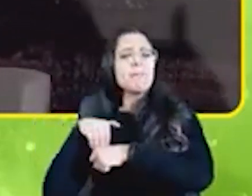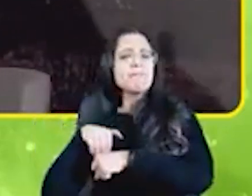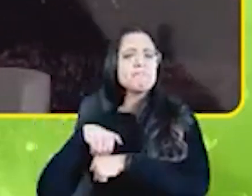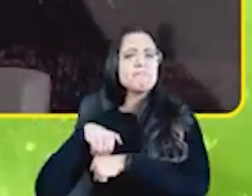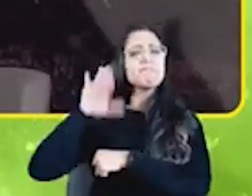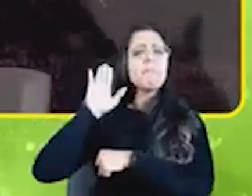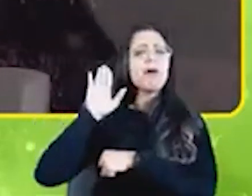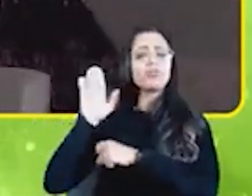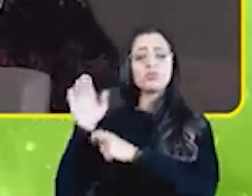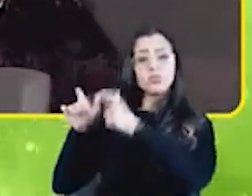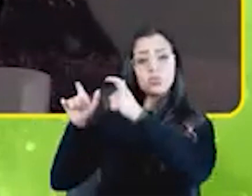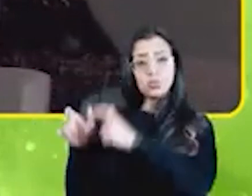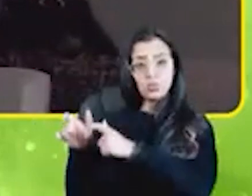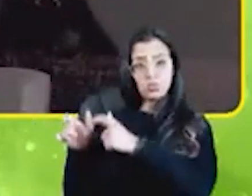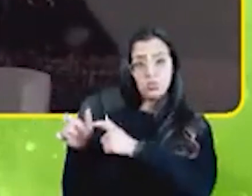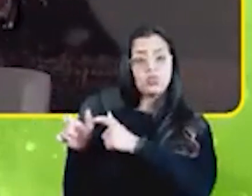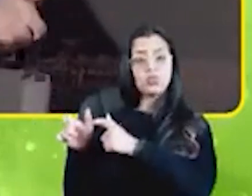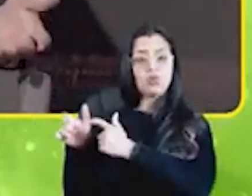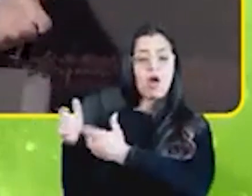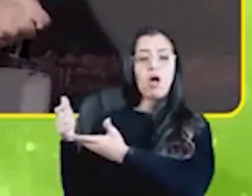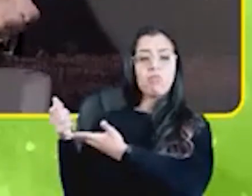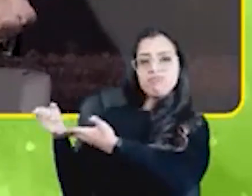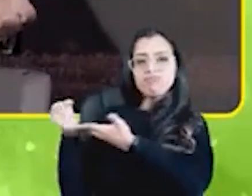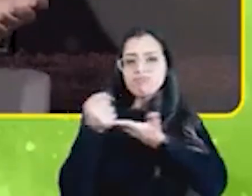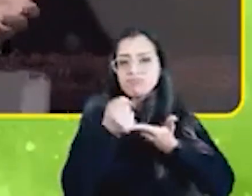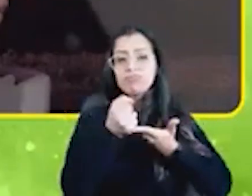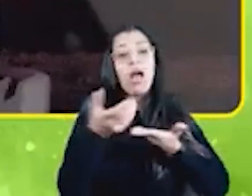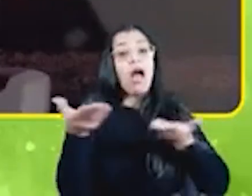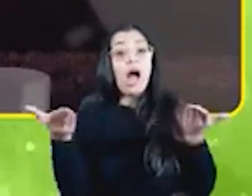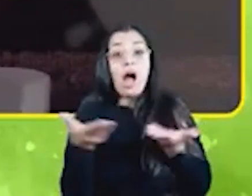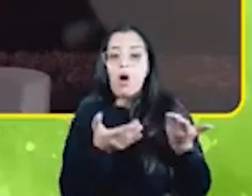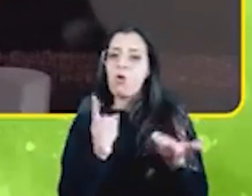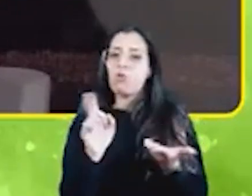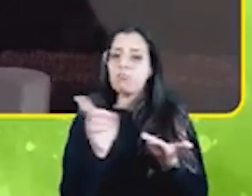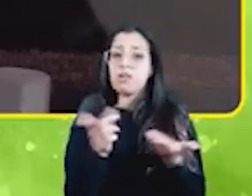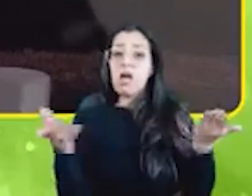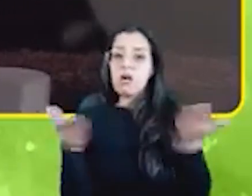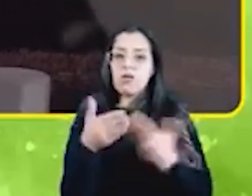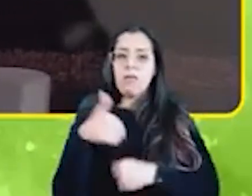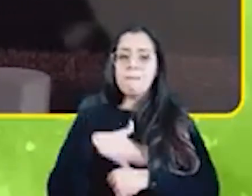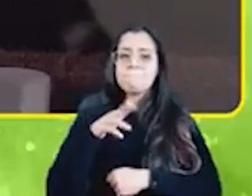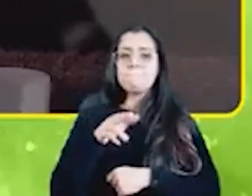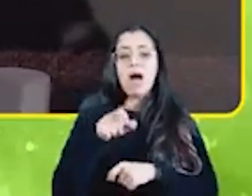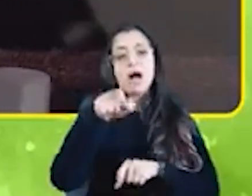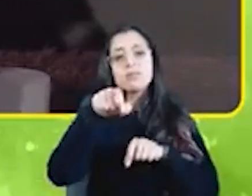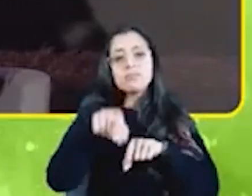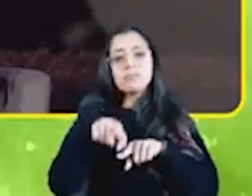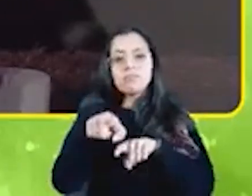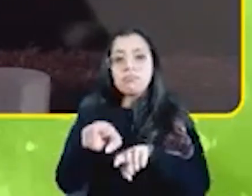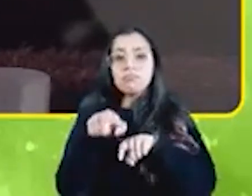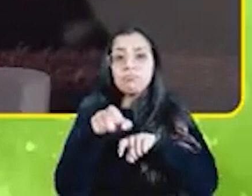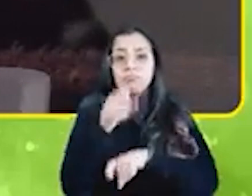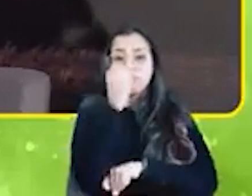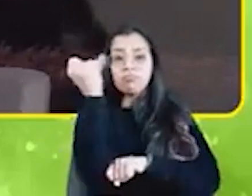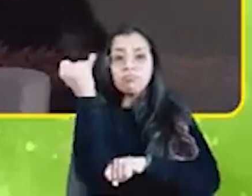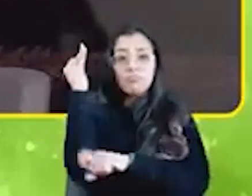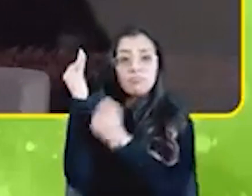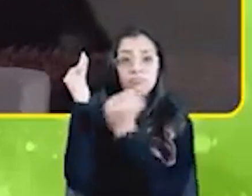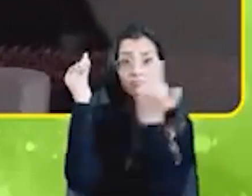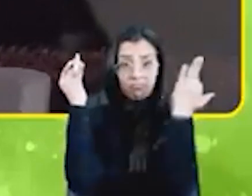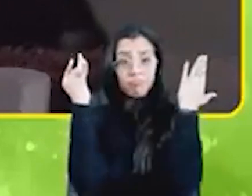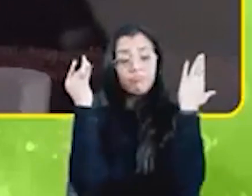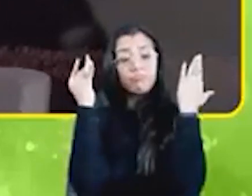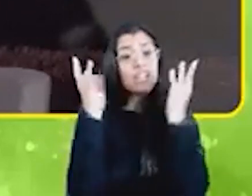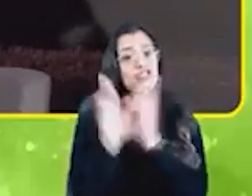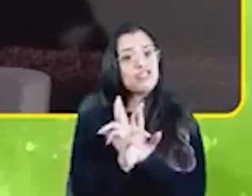nativa a gente é um carvão vegetal de florestas plantadas bastante diferente dos concorrentes internacionais que usam carvão de